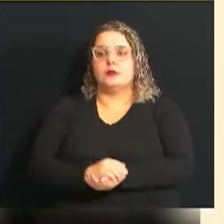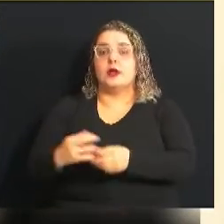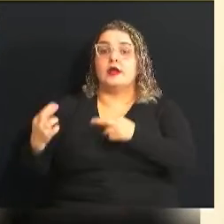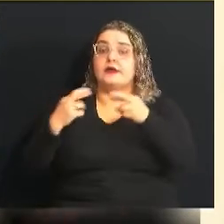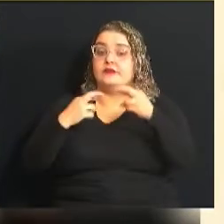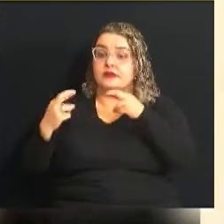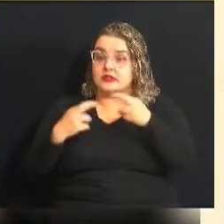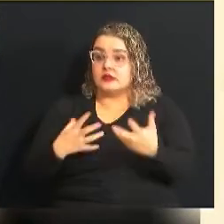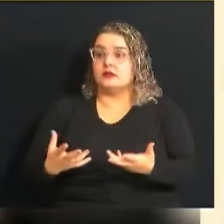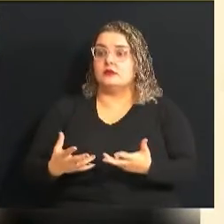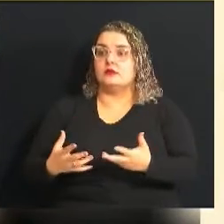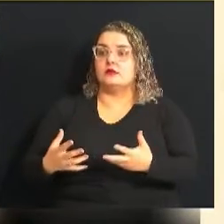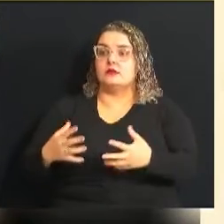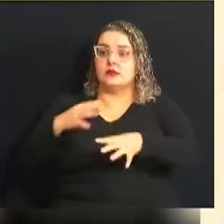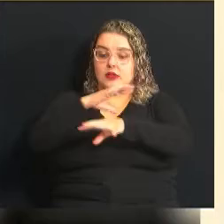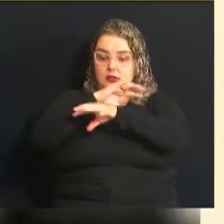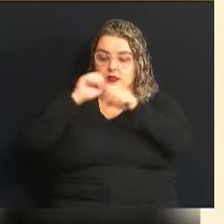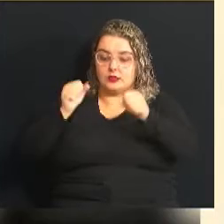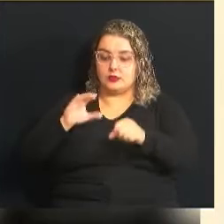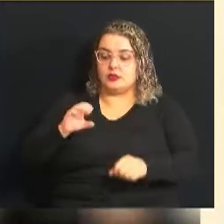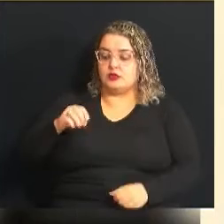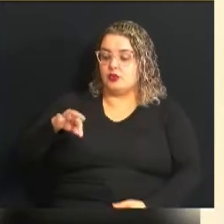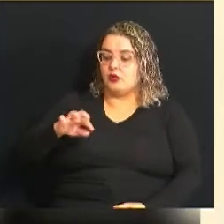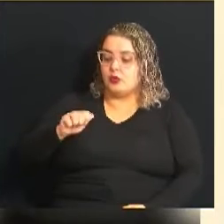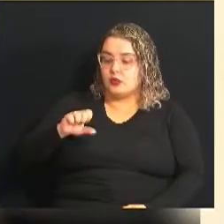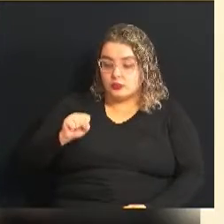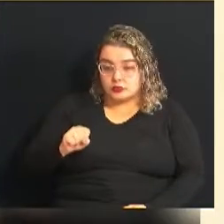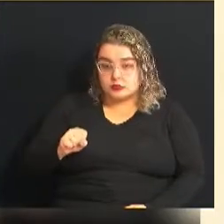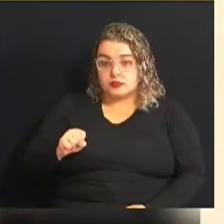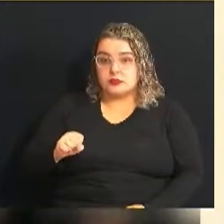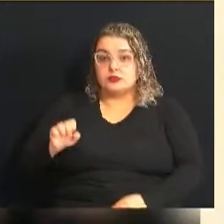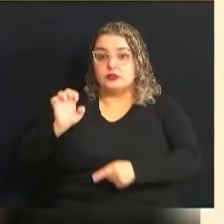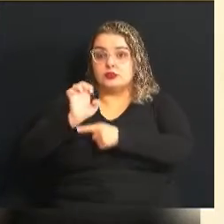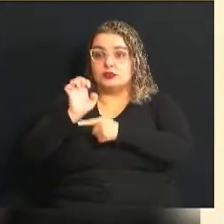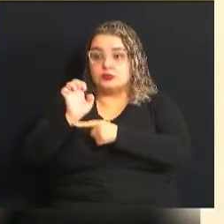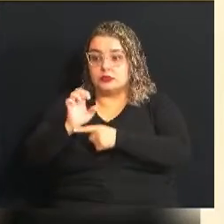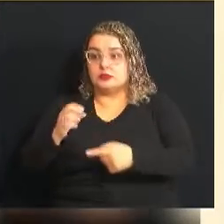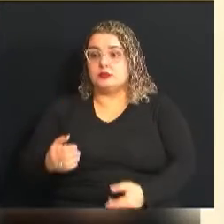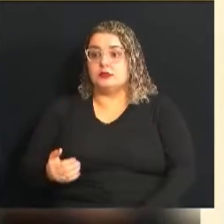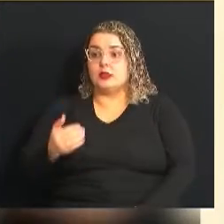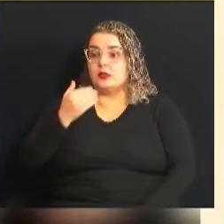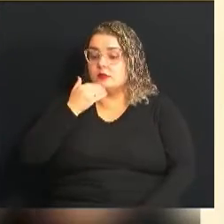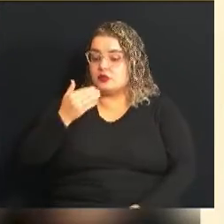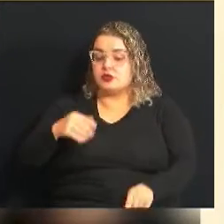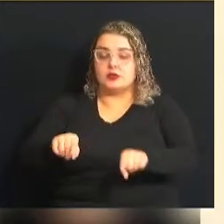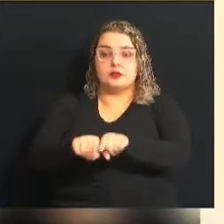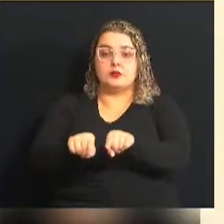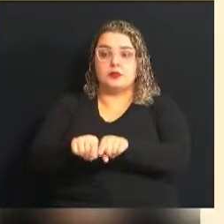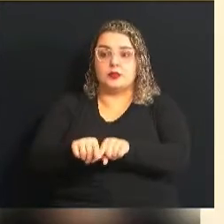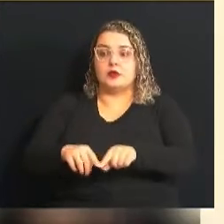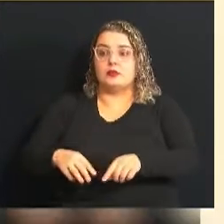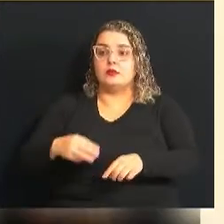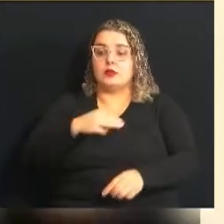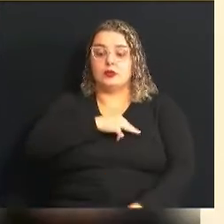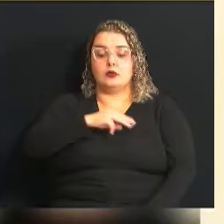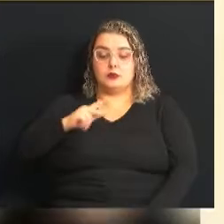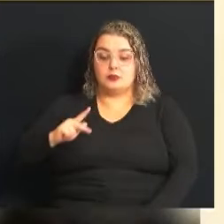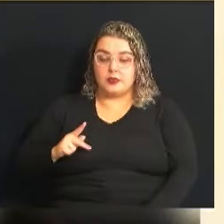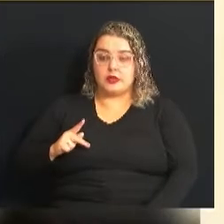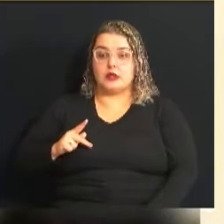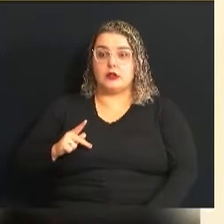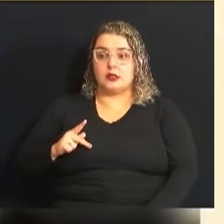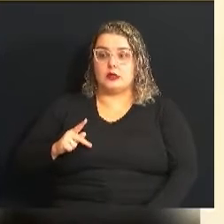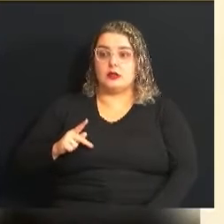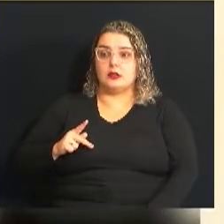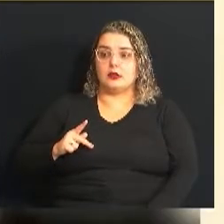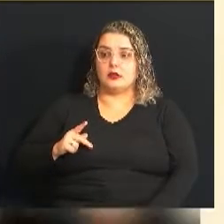pelo Tribunal de Contas do Estado. Ela é demandada também pelo Ministério Público, das